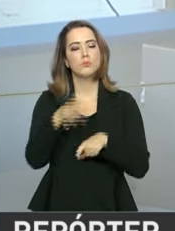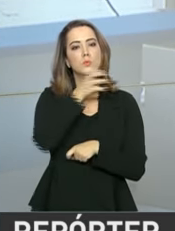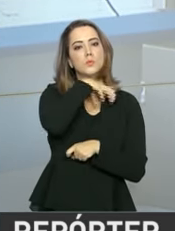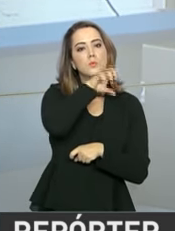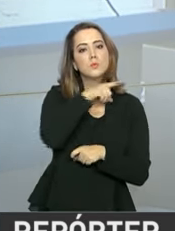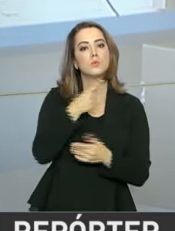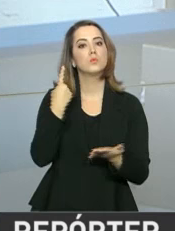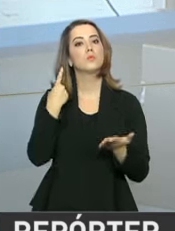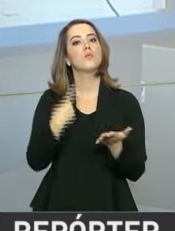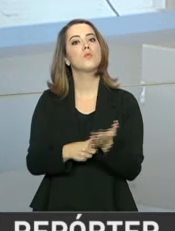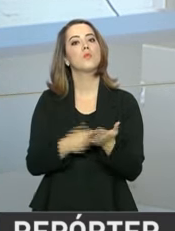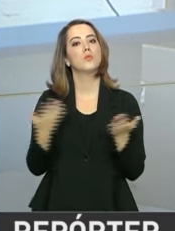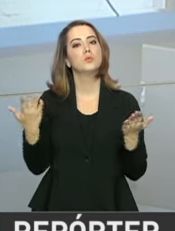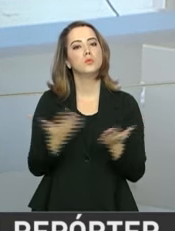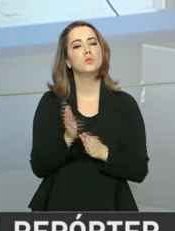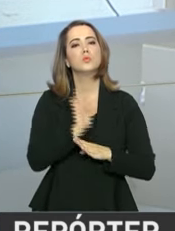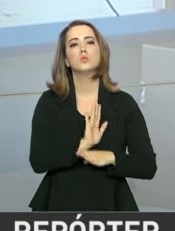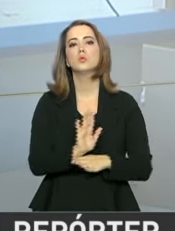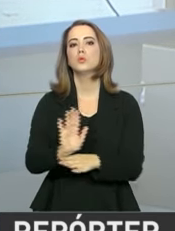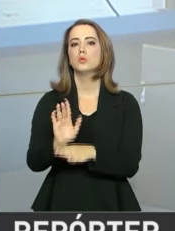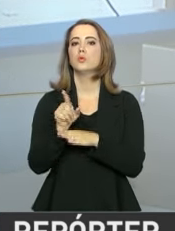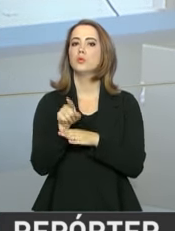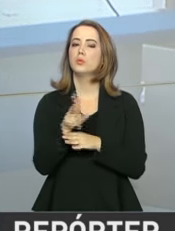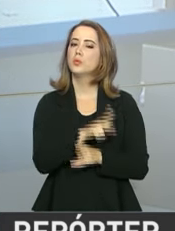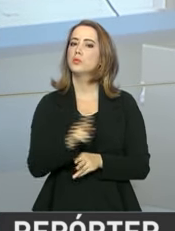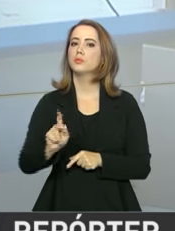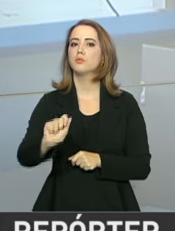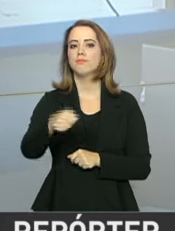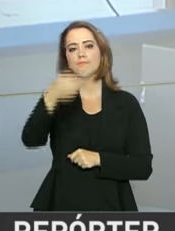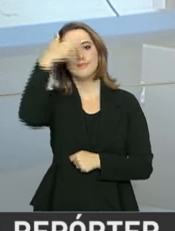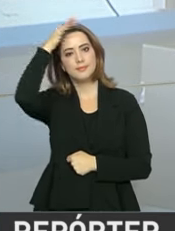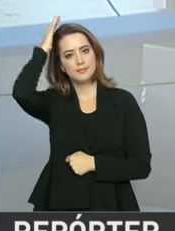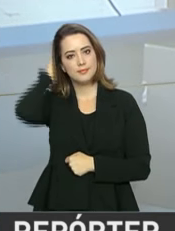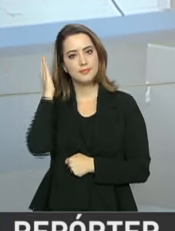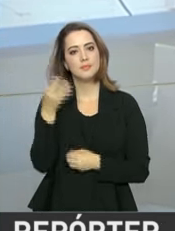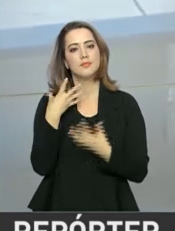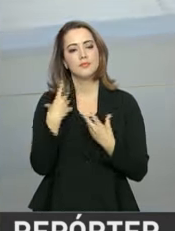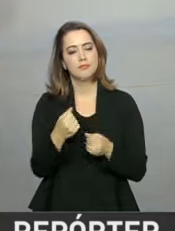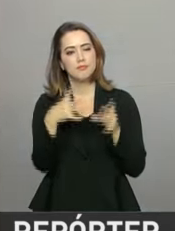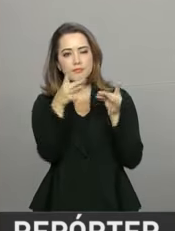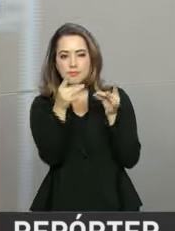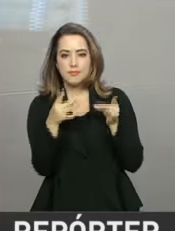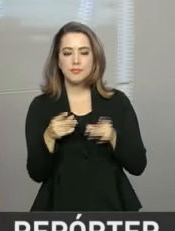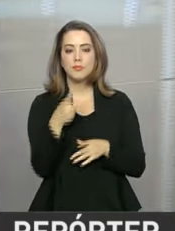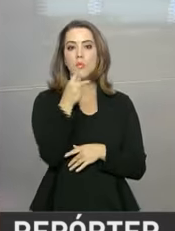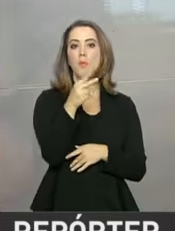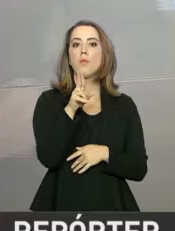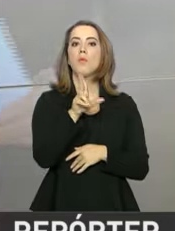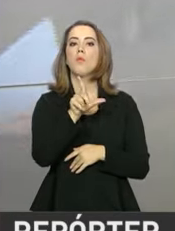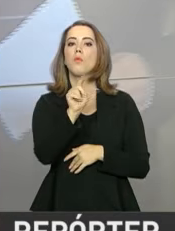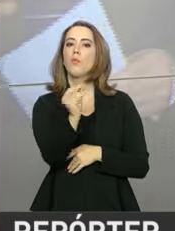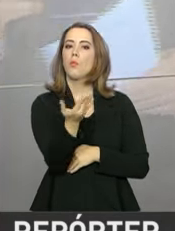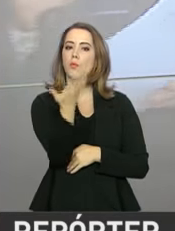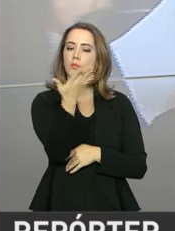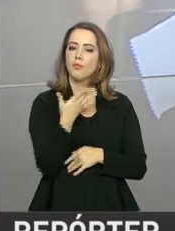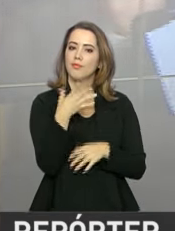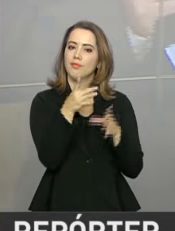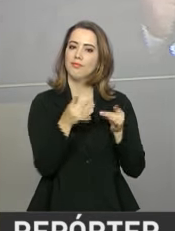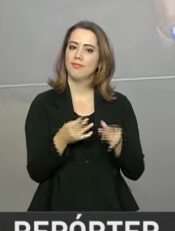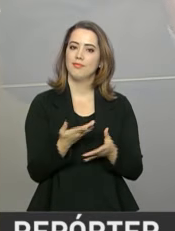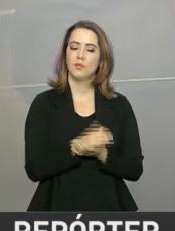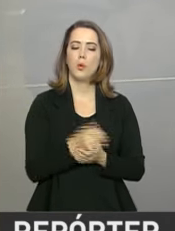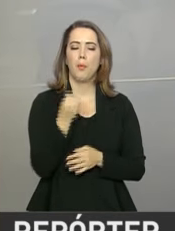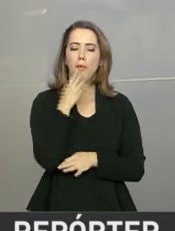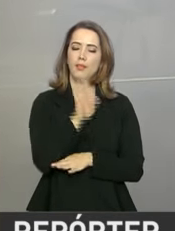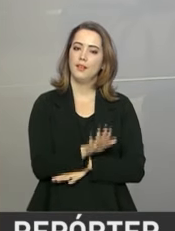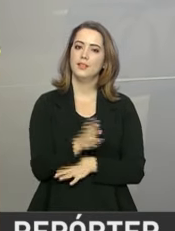reafirmou hoje apoio ao presidente da república em exercício quem vai contar pra gente os detalhes é o repórter Paulo lavia Paulo